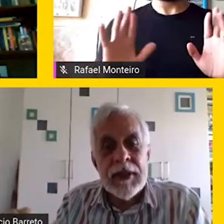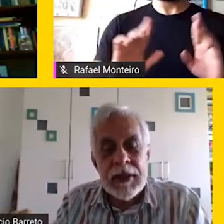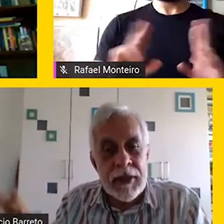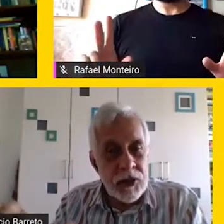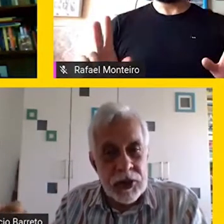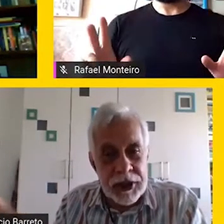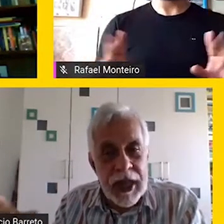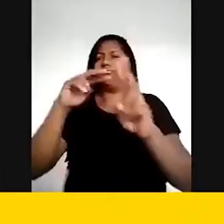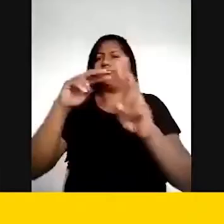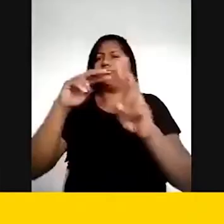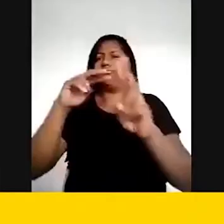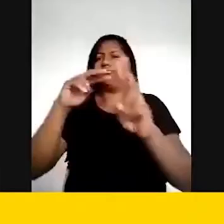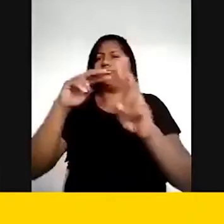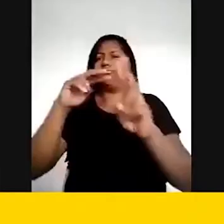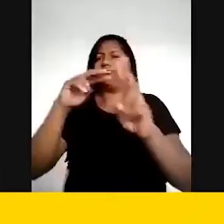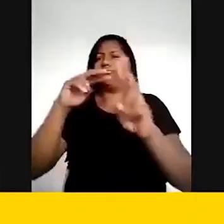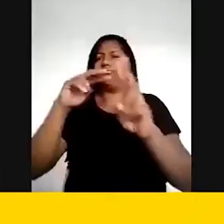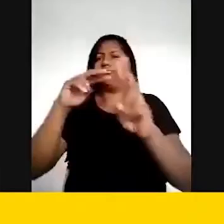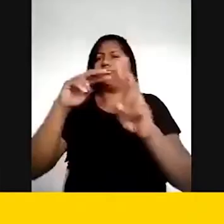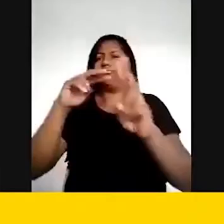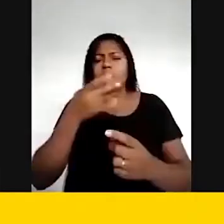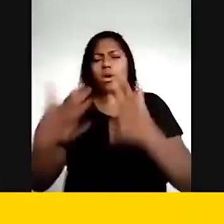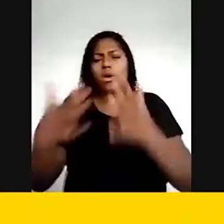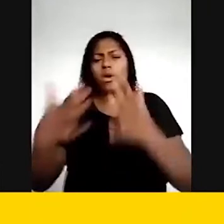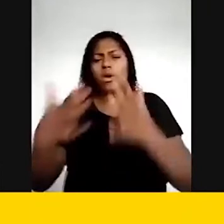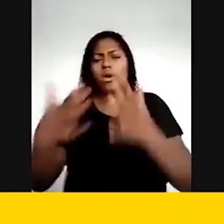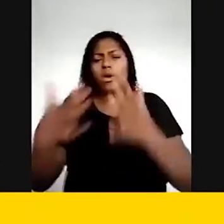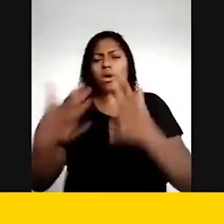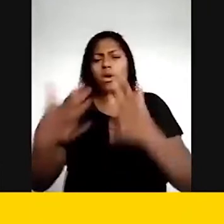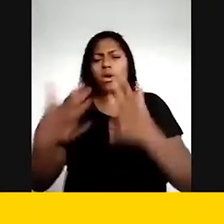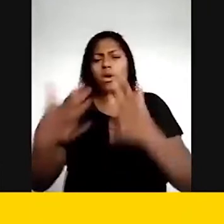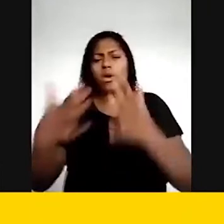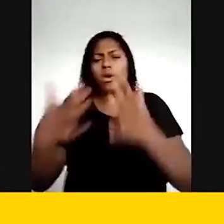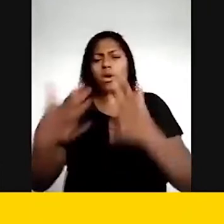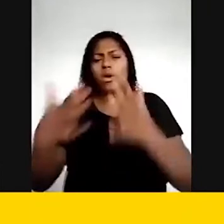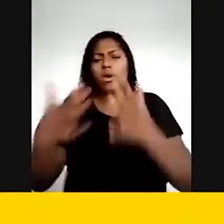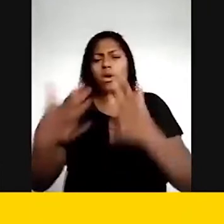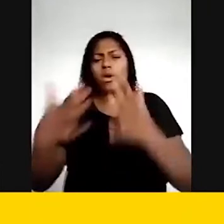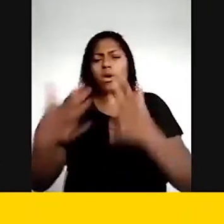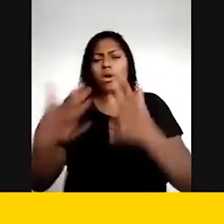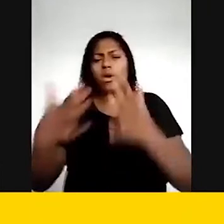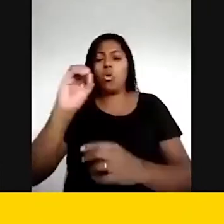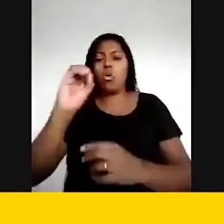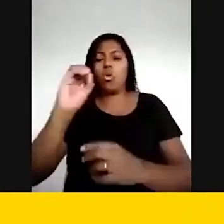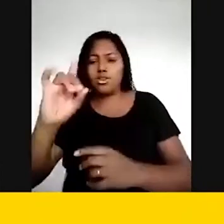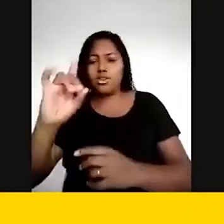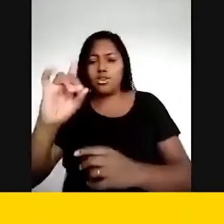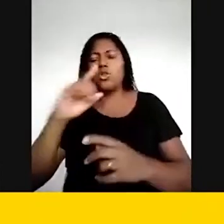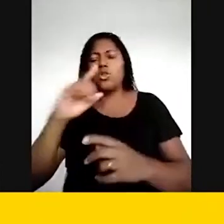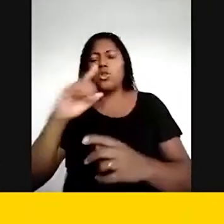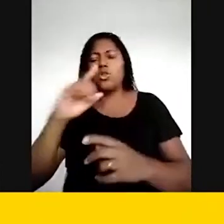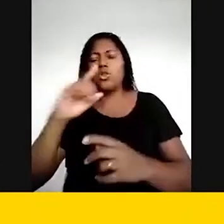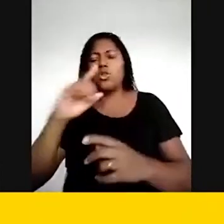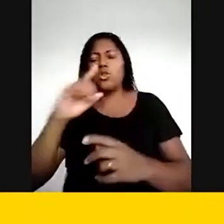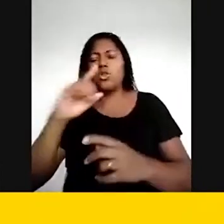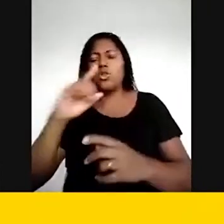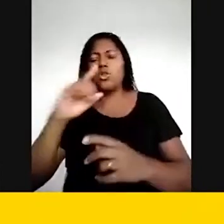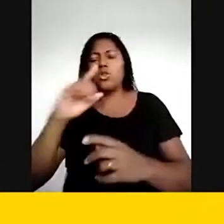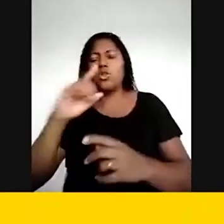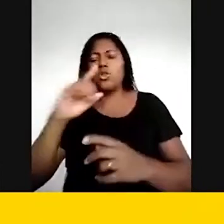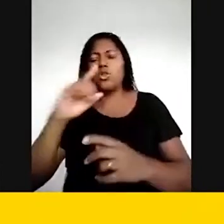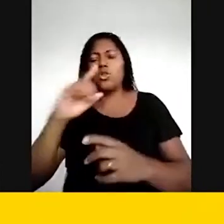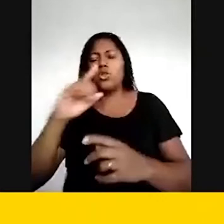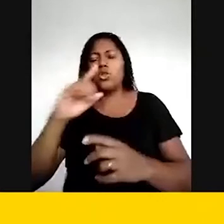superação. Nós elaboramos métodos de testagem da covid, nós ampliamos nosso atendimento hospitalar, criando cerca de